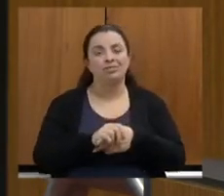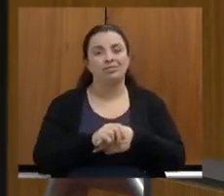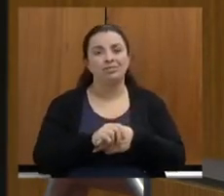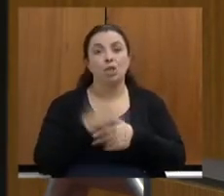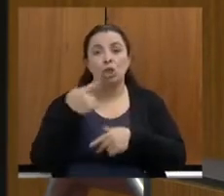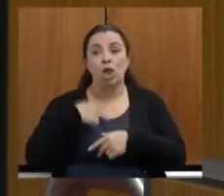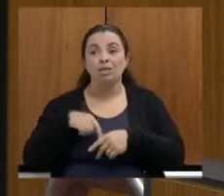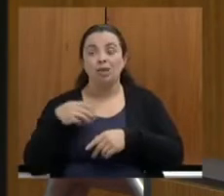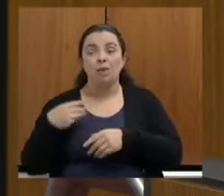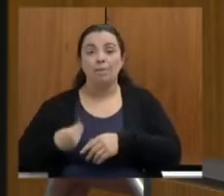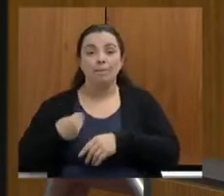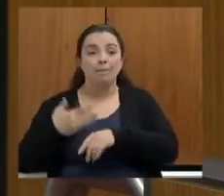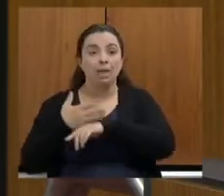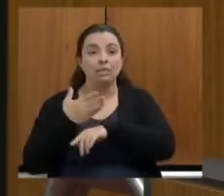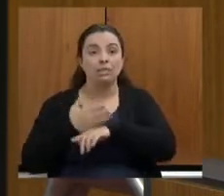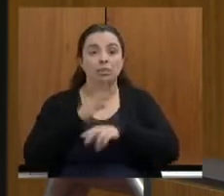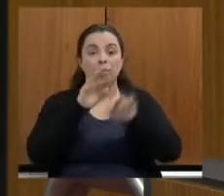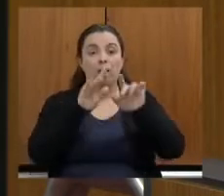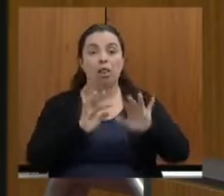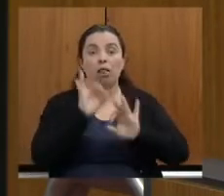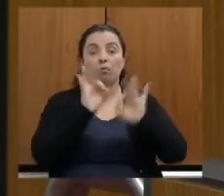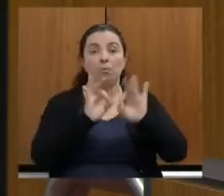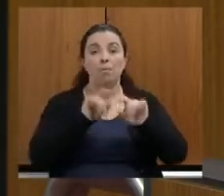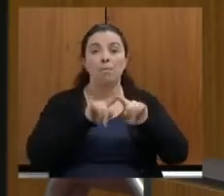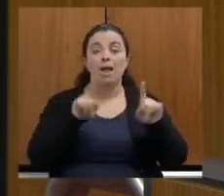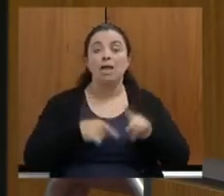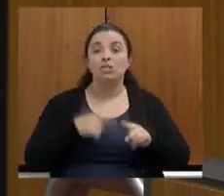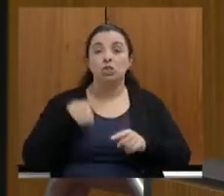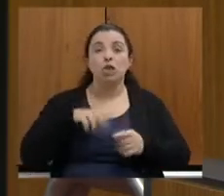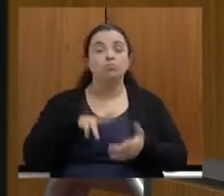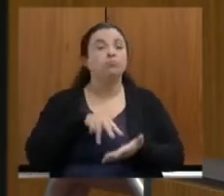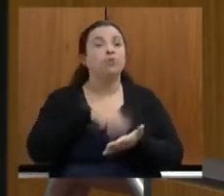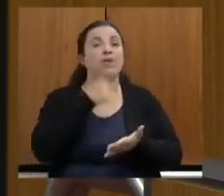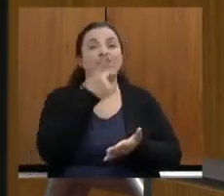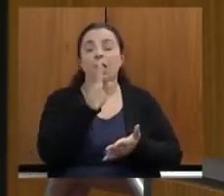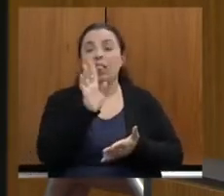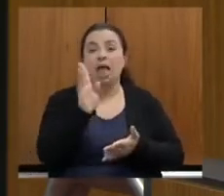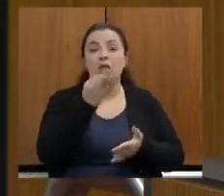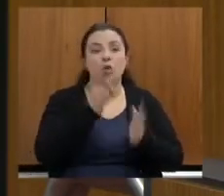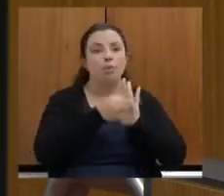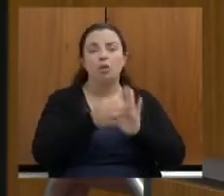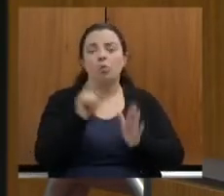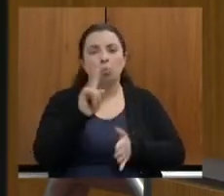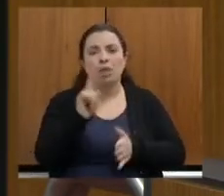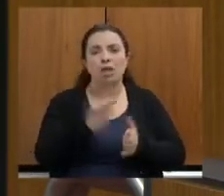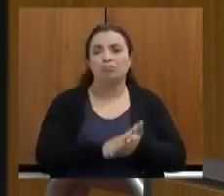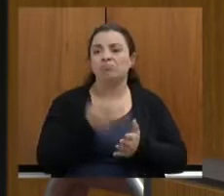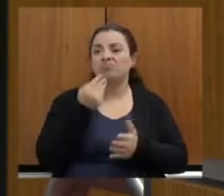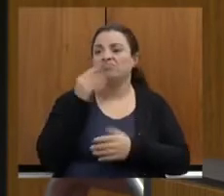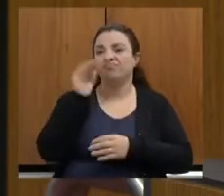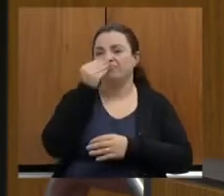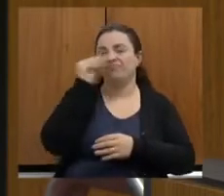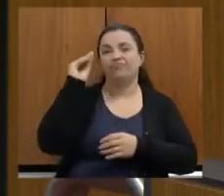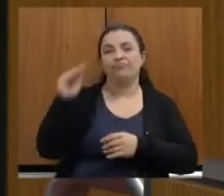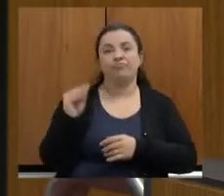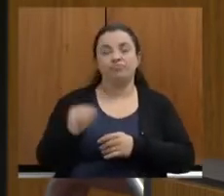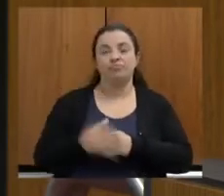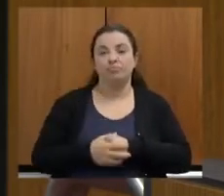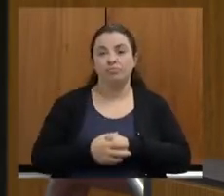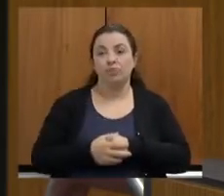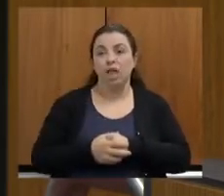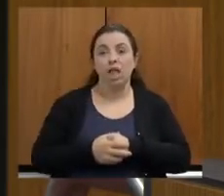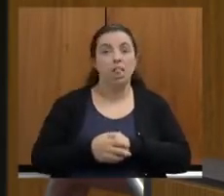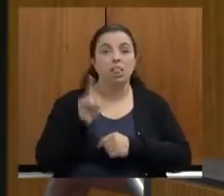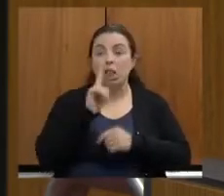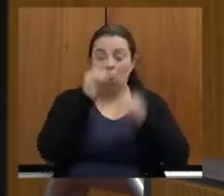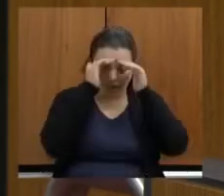do projeto Mas a gente não tem o poder de te falo porque as nossas falas elas não estão sendo respeitadas eles estão devolvendo